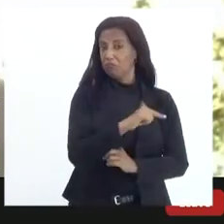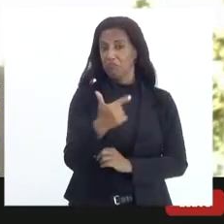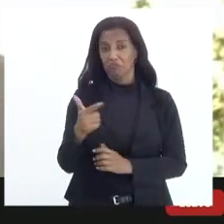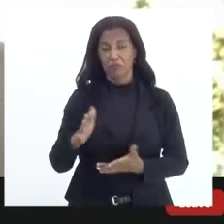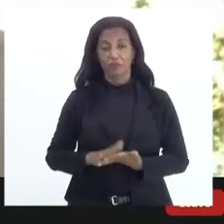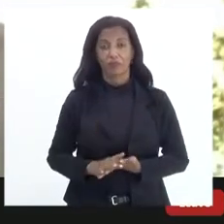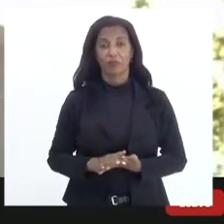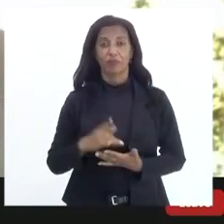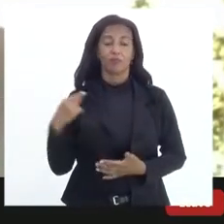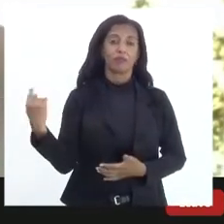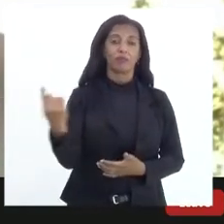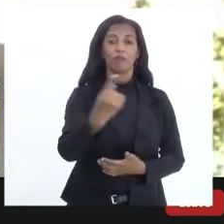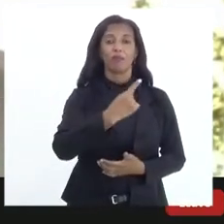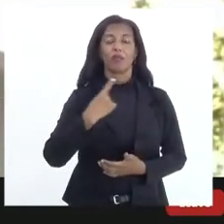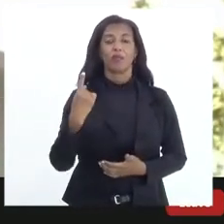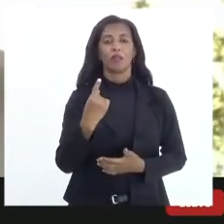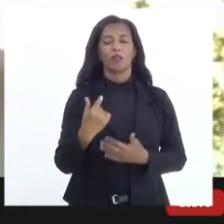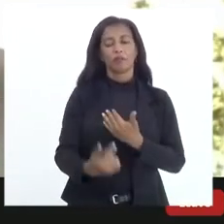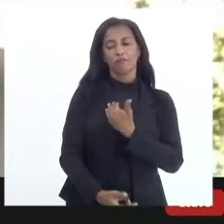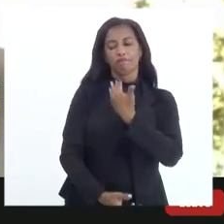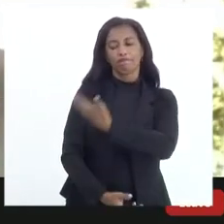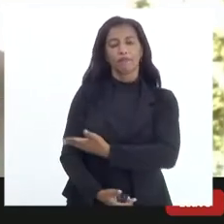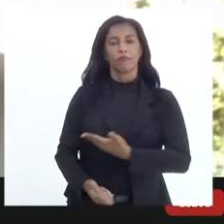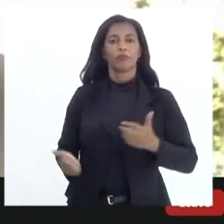mas nós temos ao nosso lado,